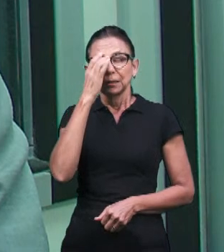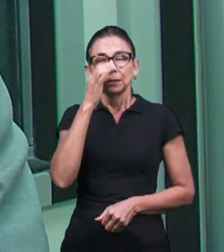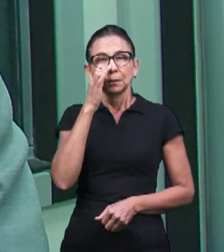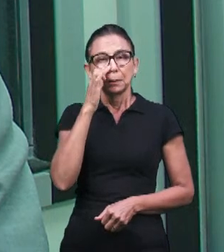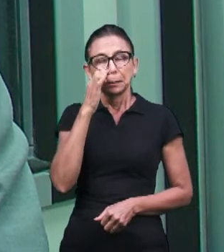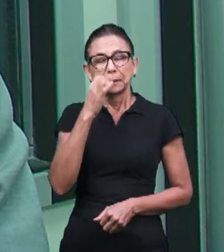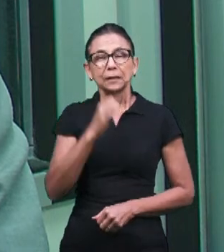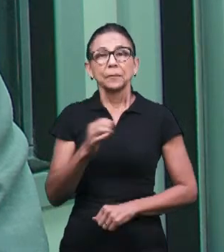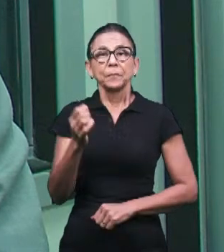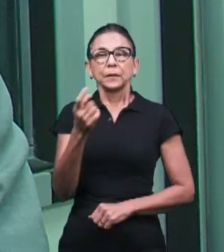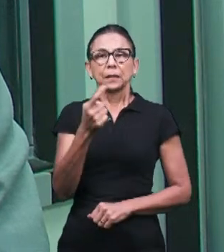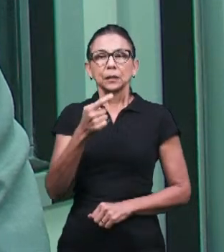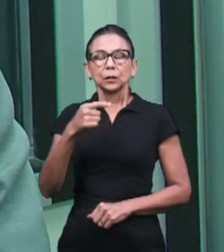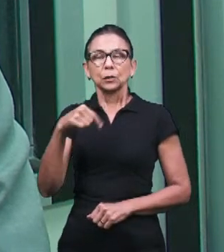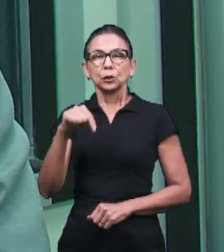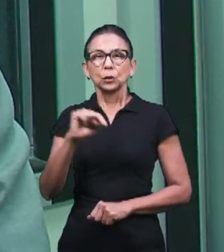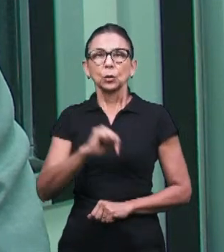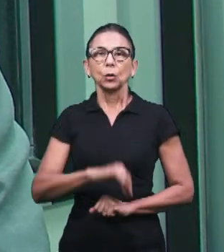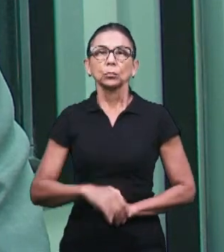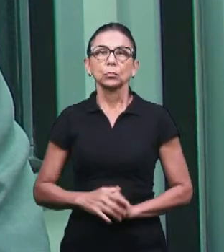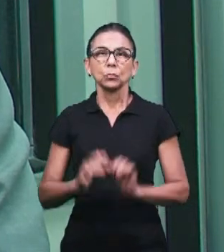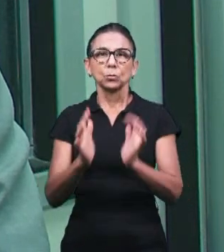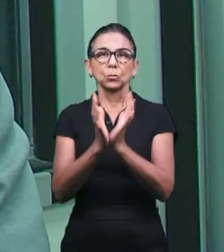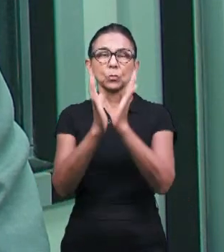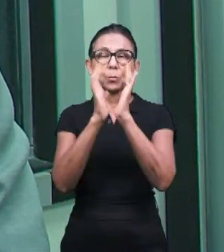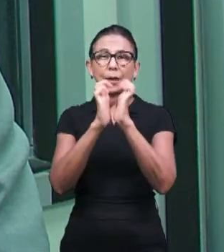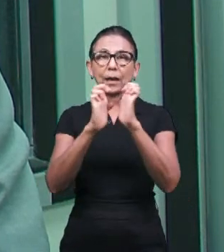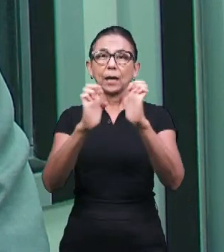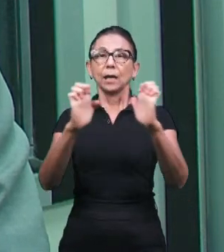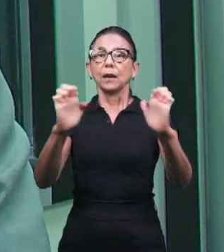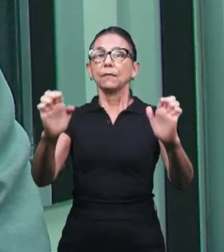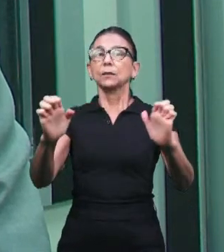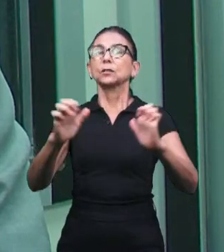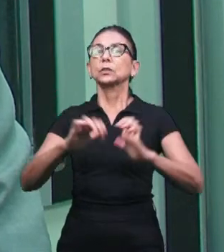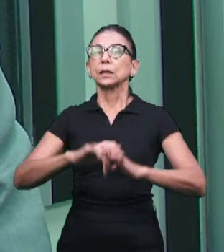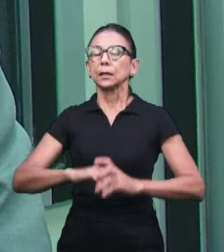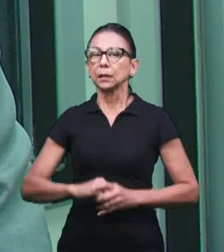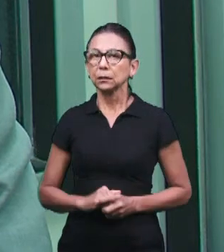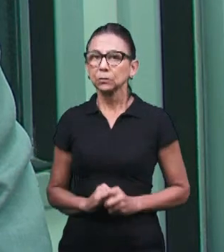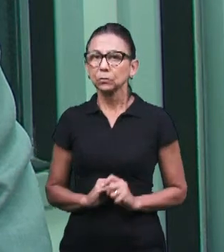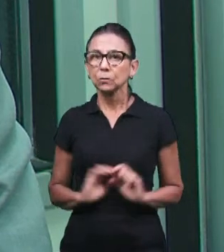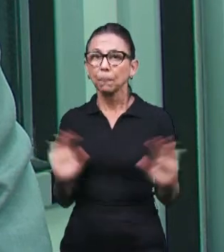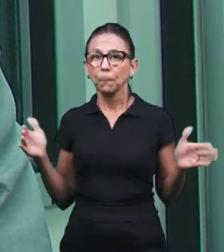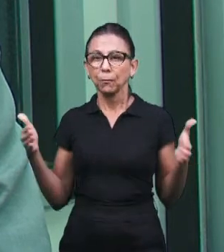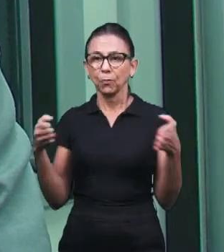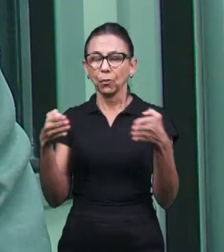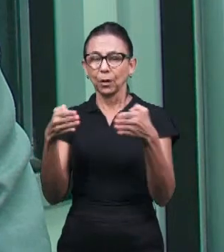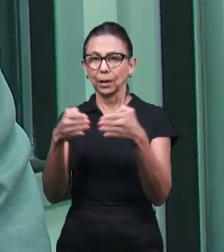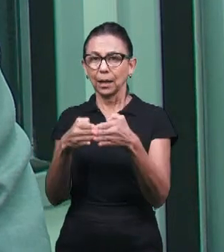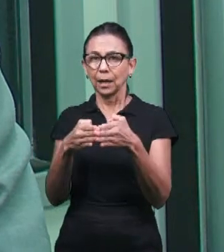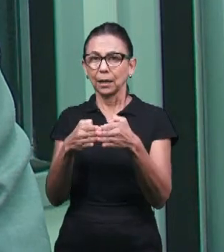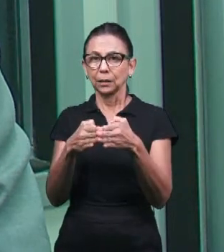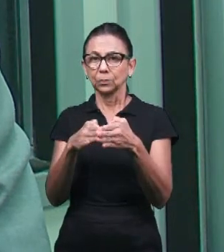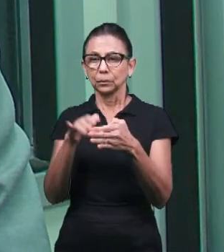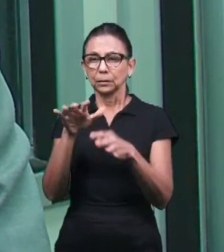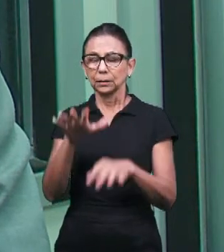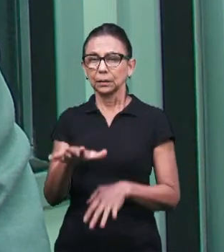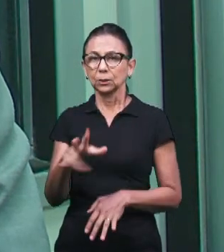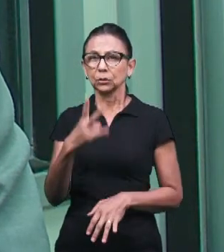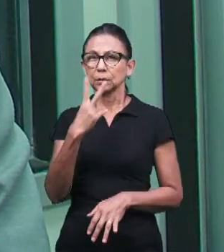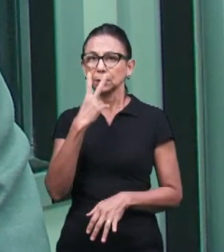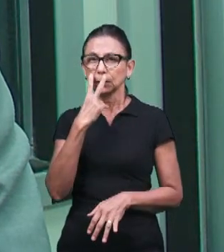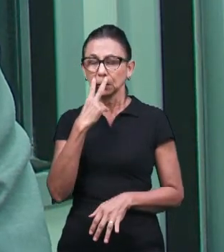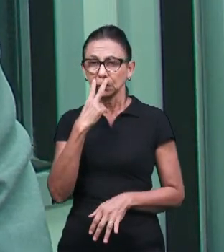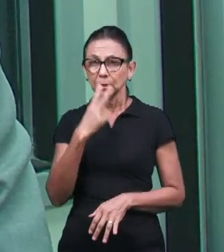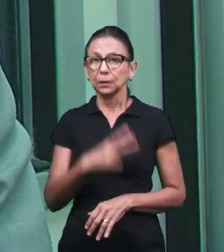Tomaram o rumo de Vitória, vieram as grandes caravanas de todos os 78 municípios do estado do